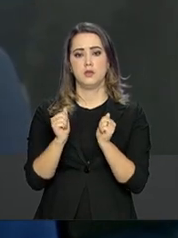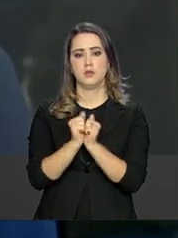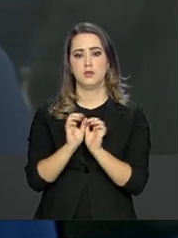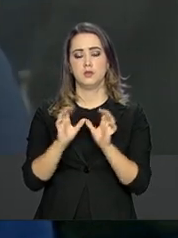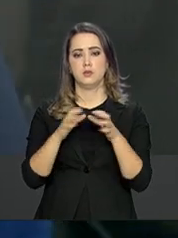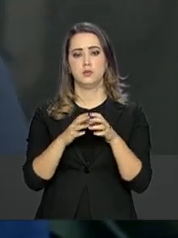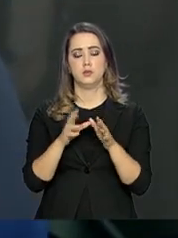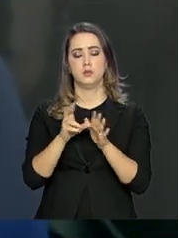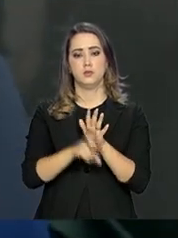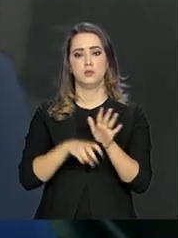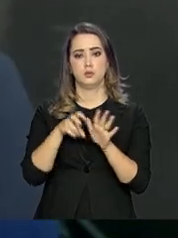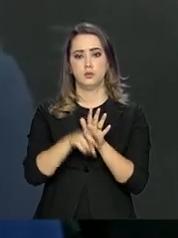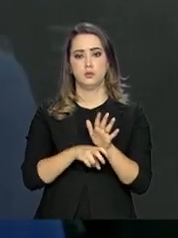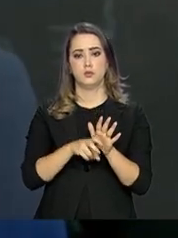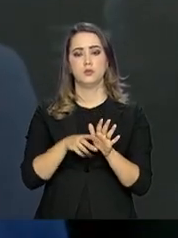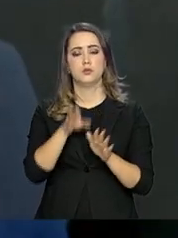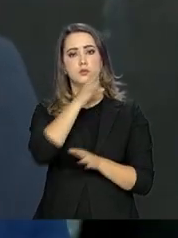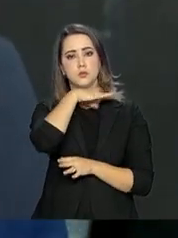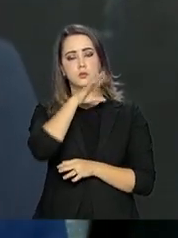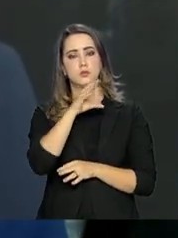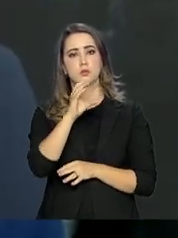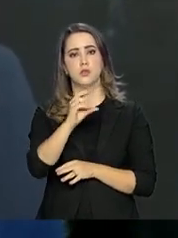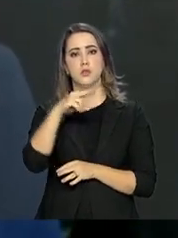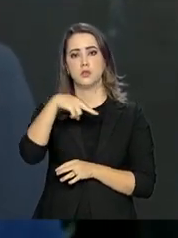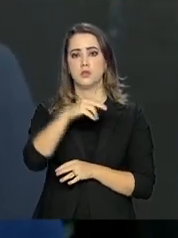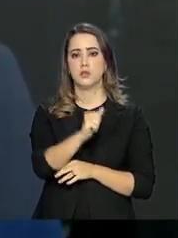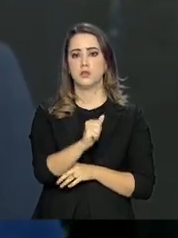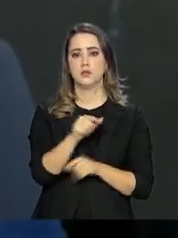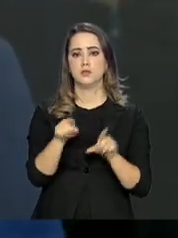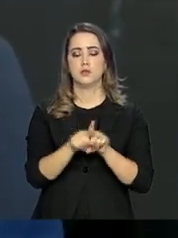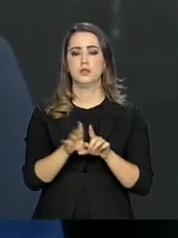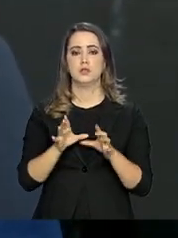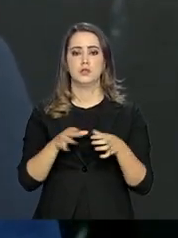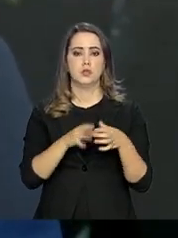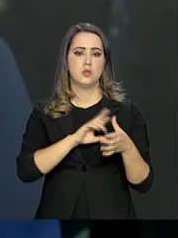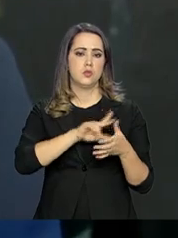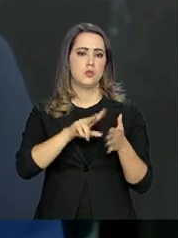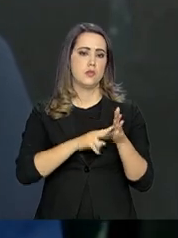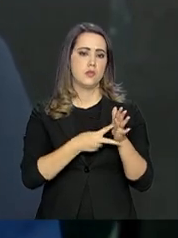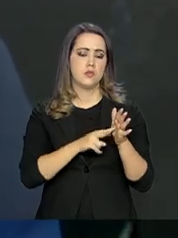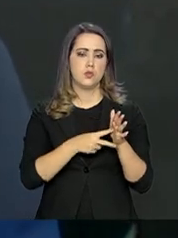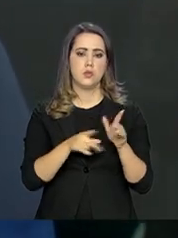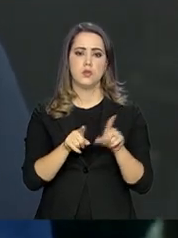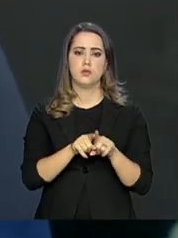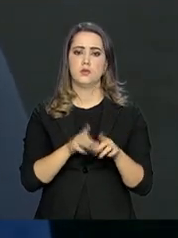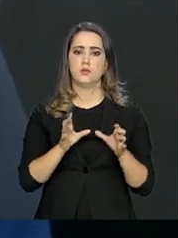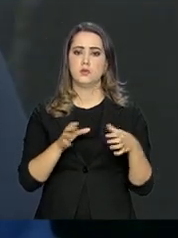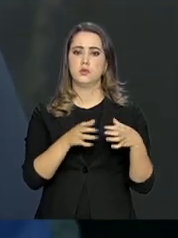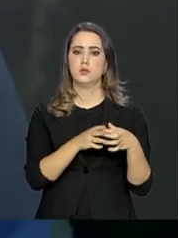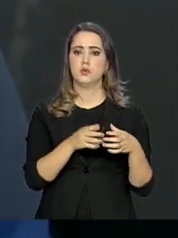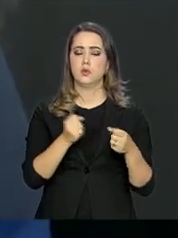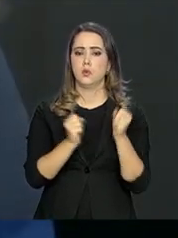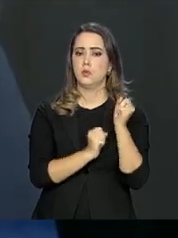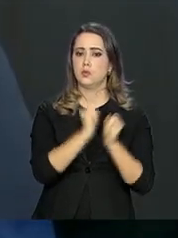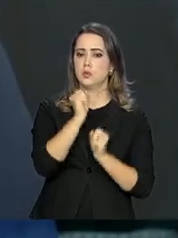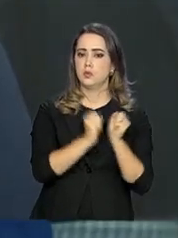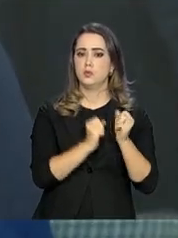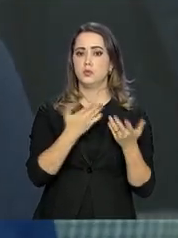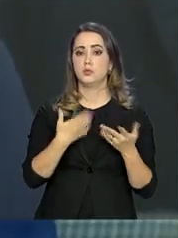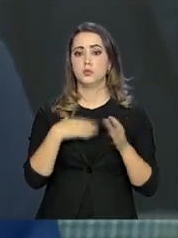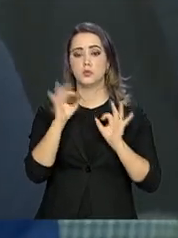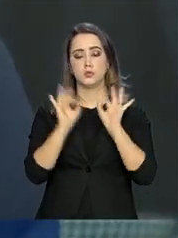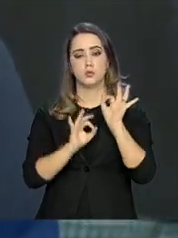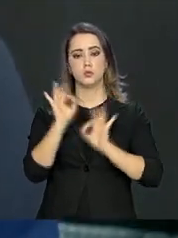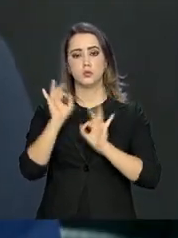da agricultura da pecuária como cna as federações confederações sindicatos a fabricante de máquinas então o plano